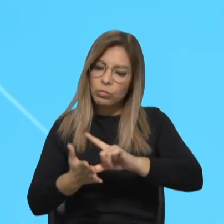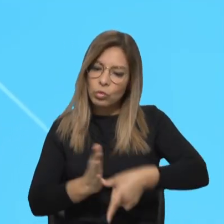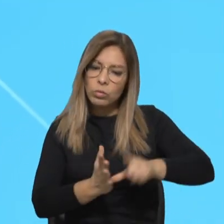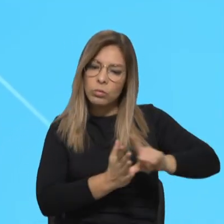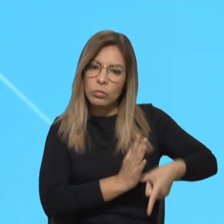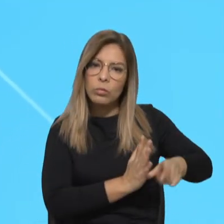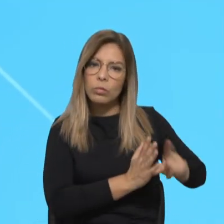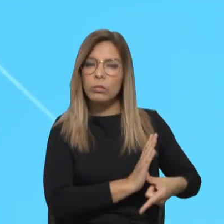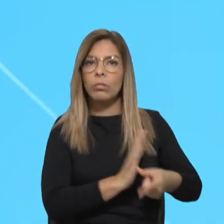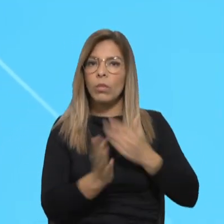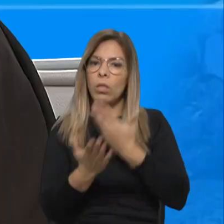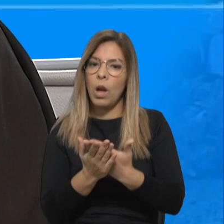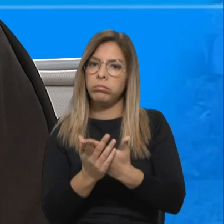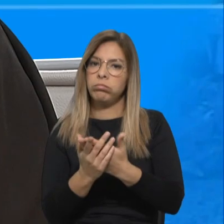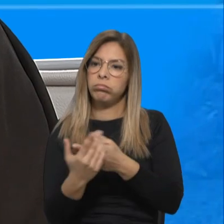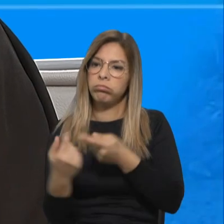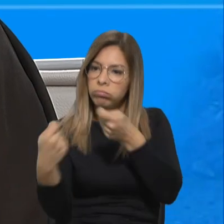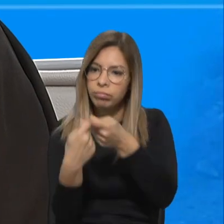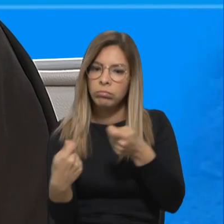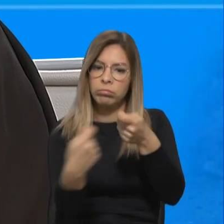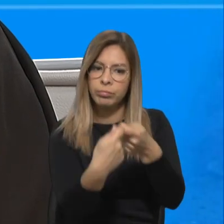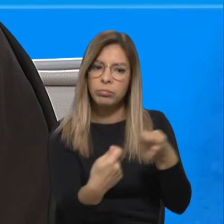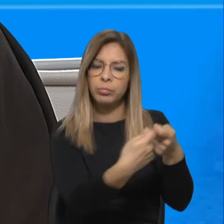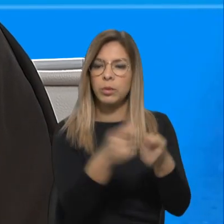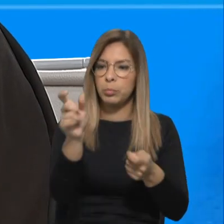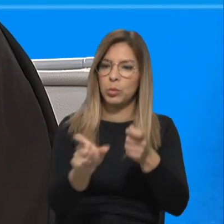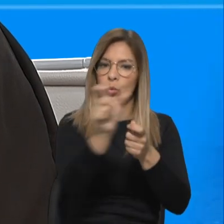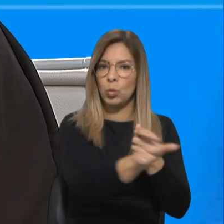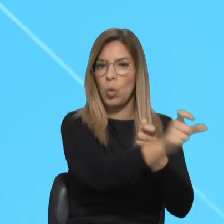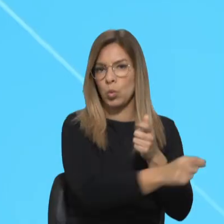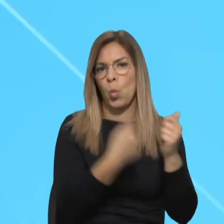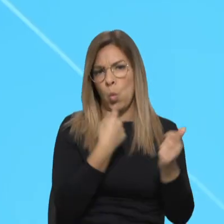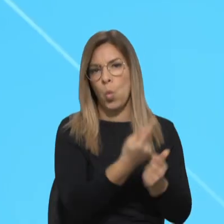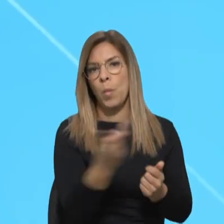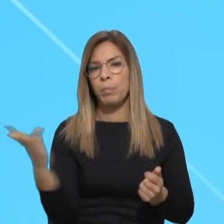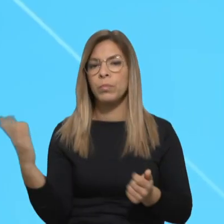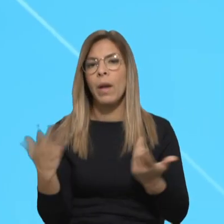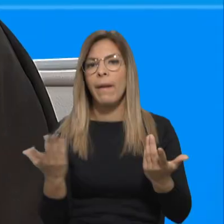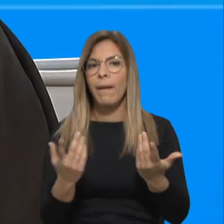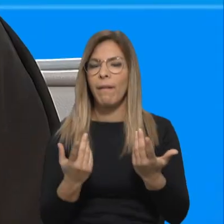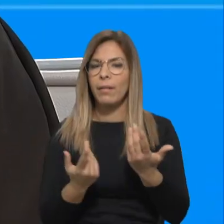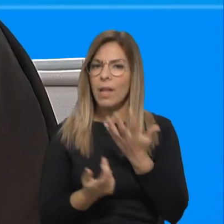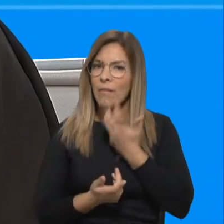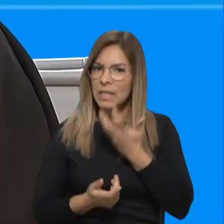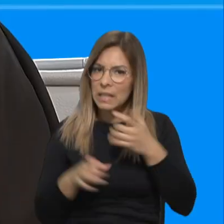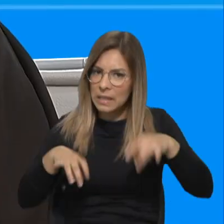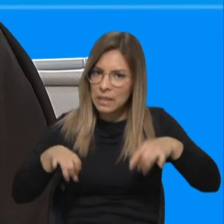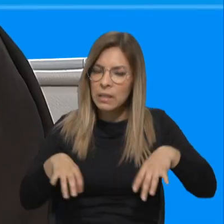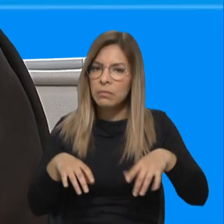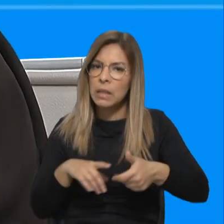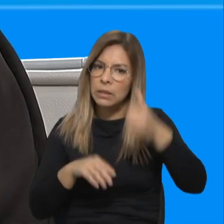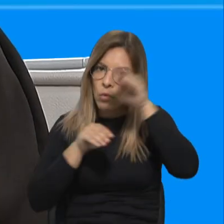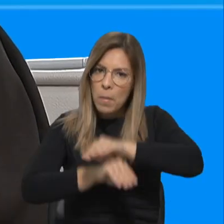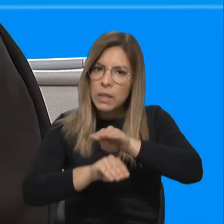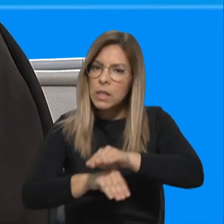vai chegando a muitas pessoas. Formação e prevenção, diria que é a aposta principal? É. E desde sempre, o